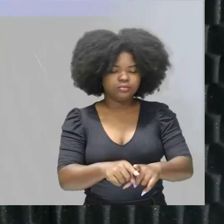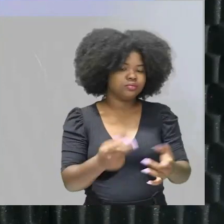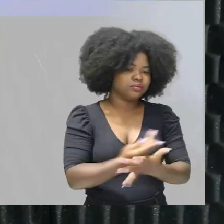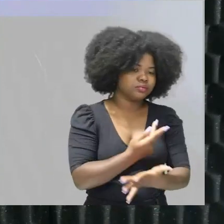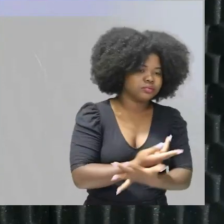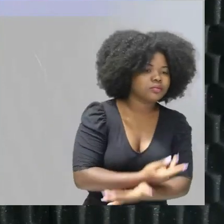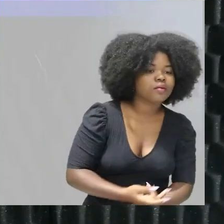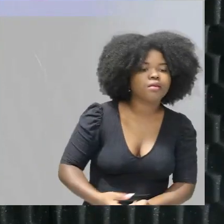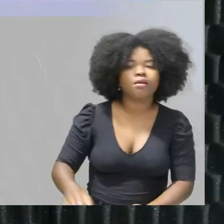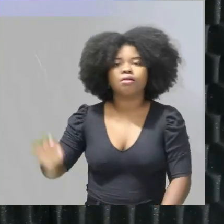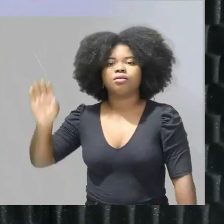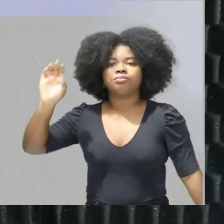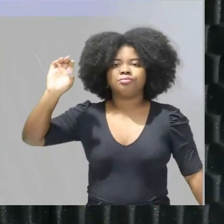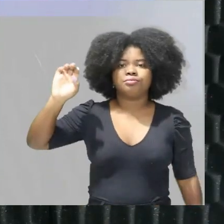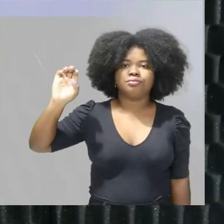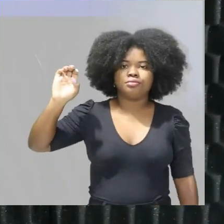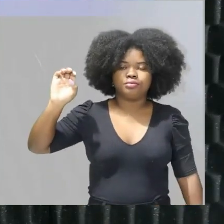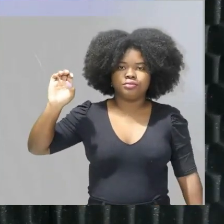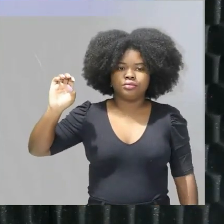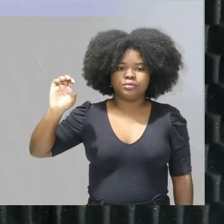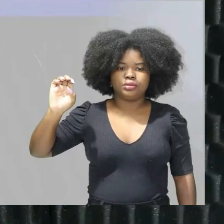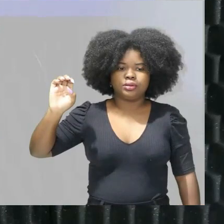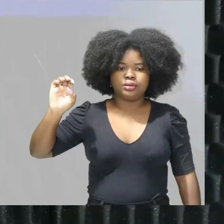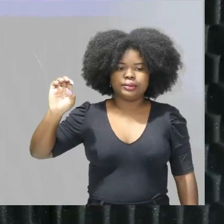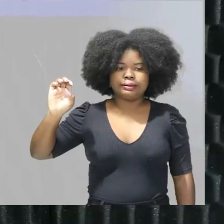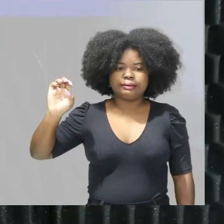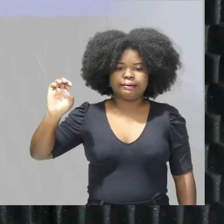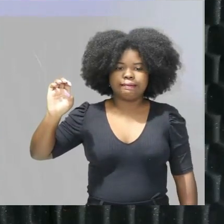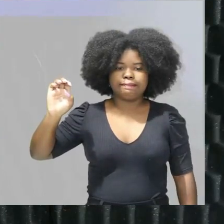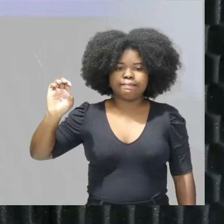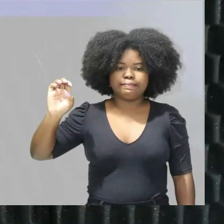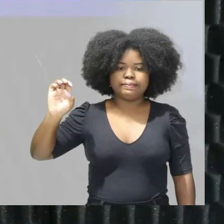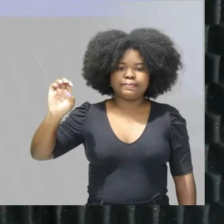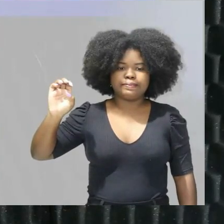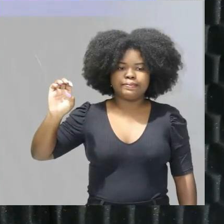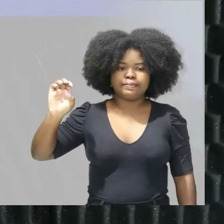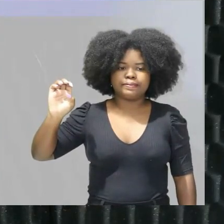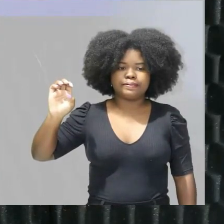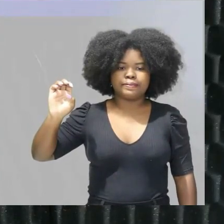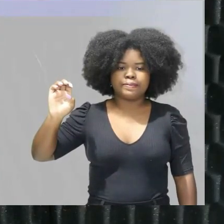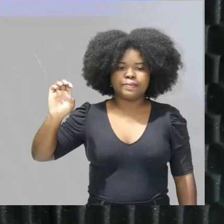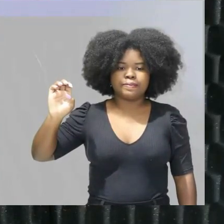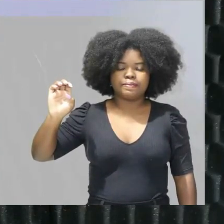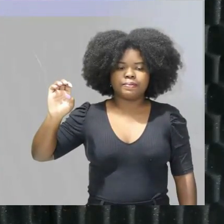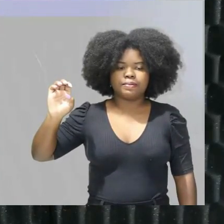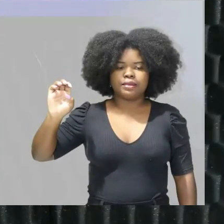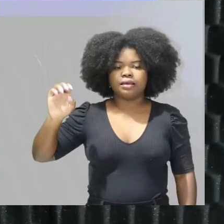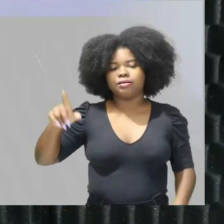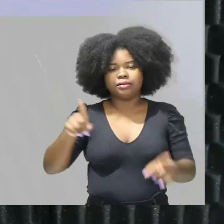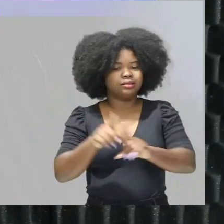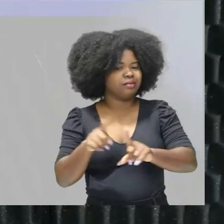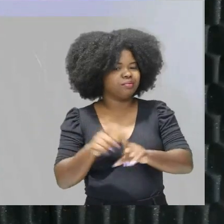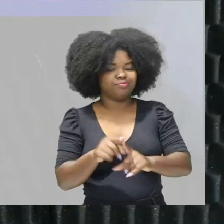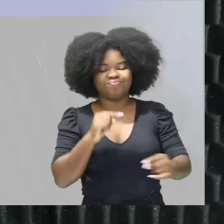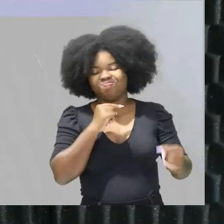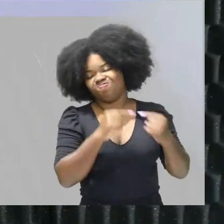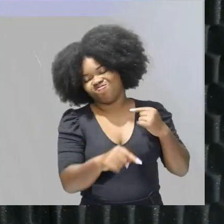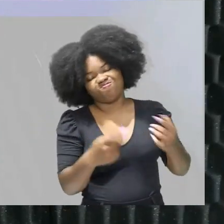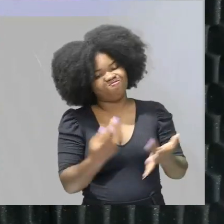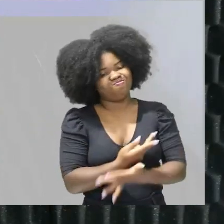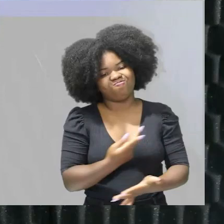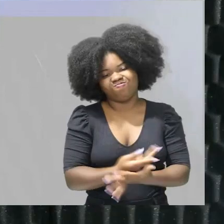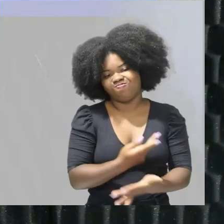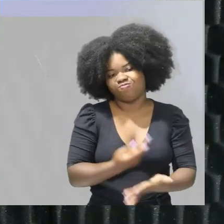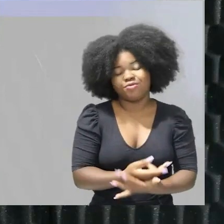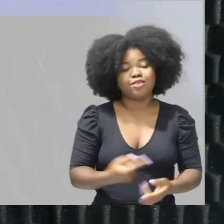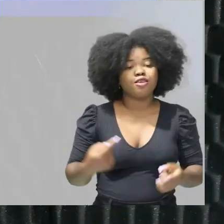também existencialismo fenomenológico nosso querido amigo não é bem por aqui que nós somos também porque